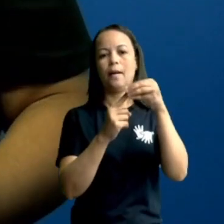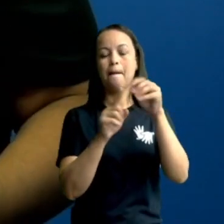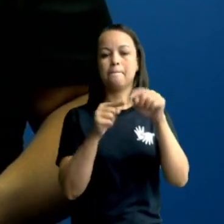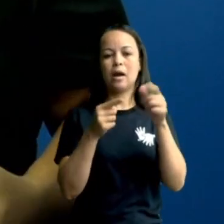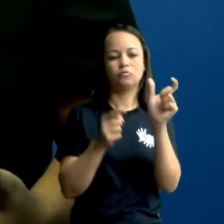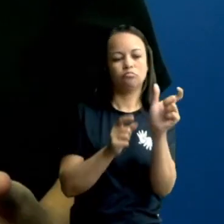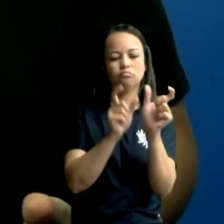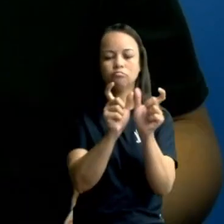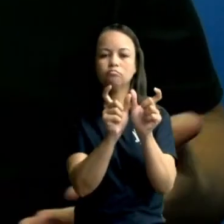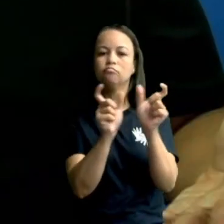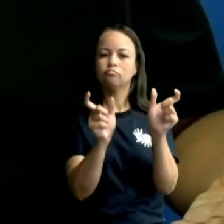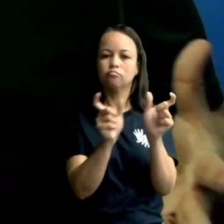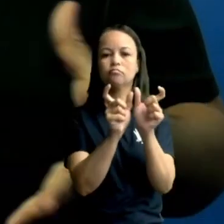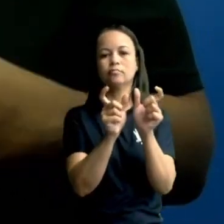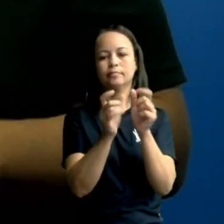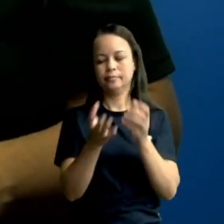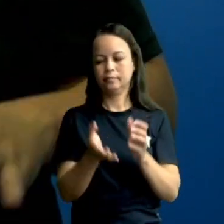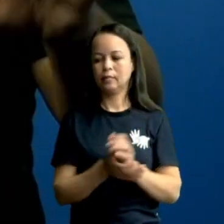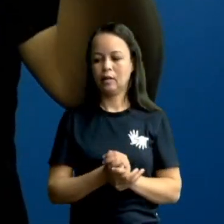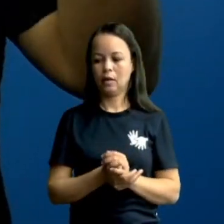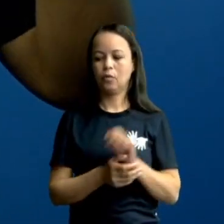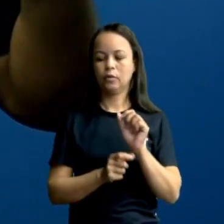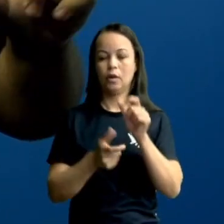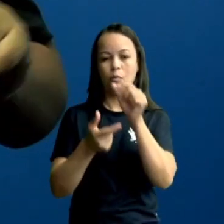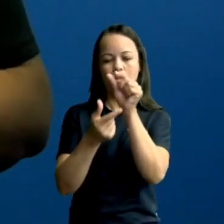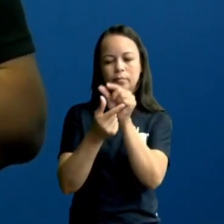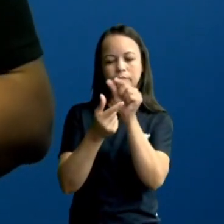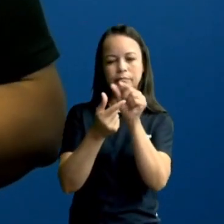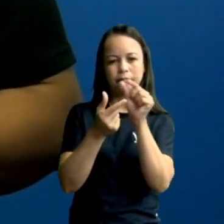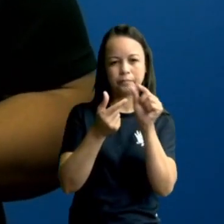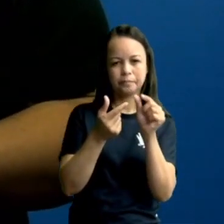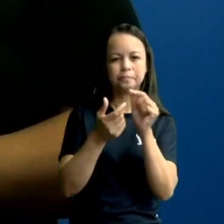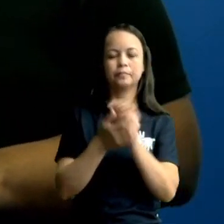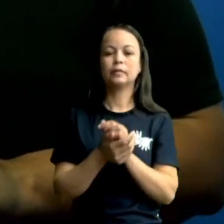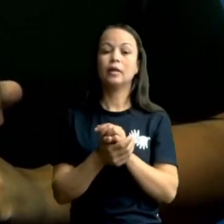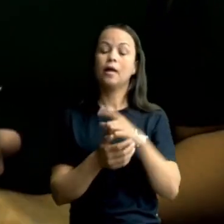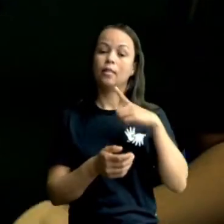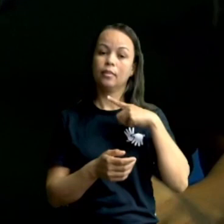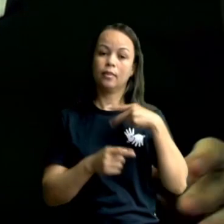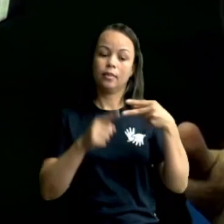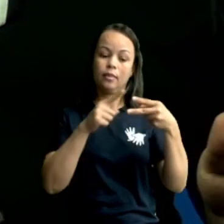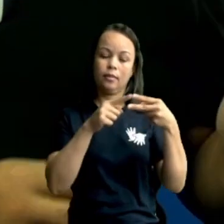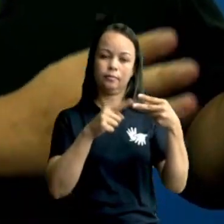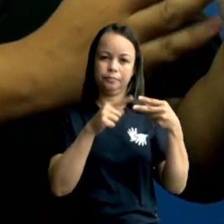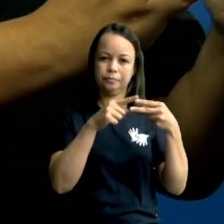composição, né? Isso é uma composição. Mas há dois tipos de composição: